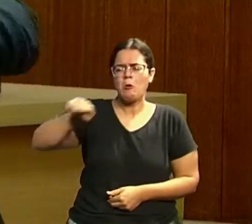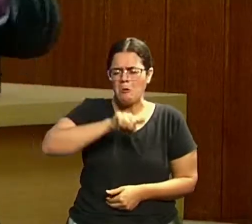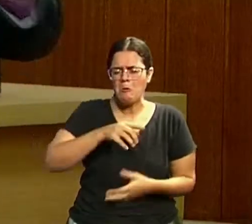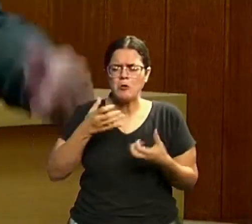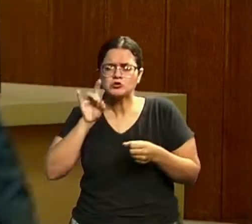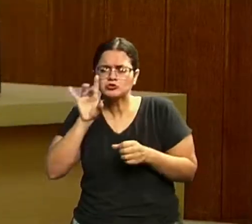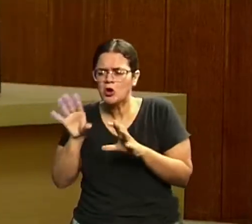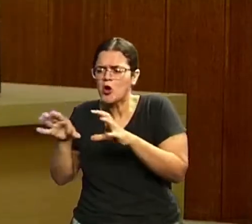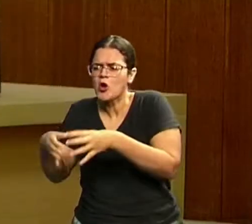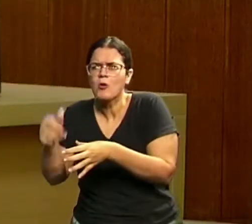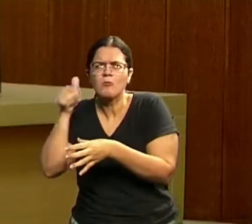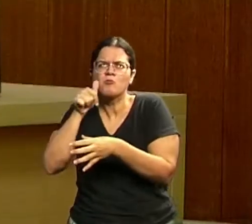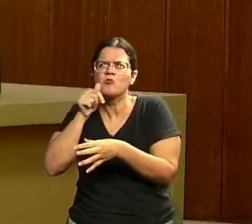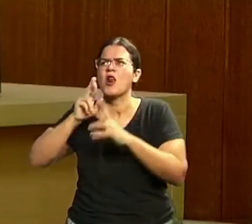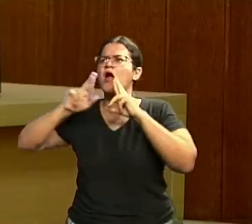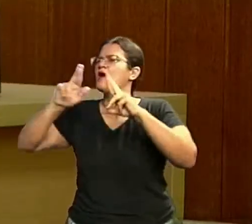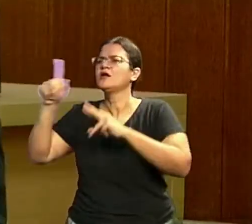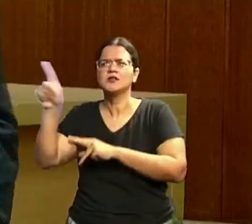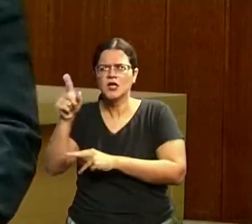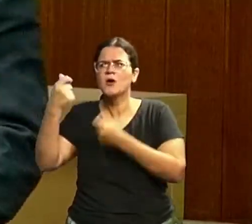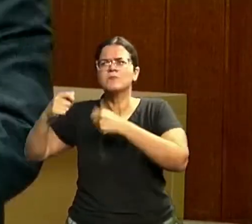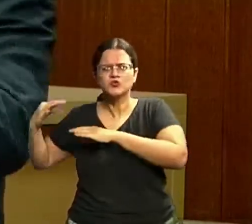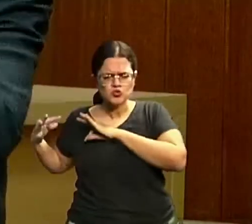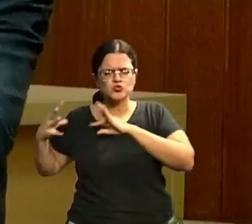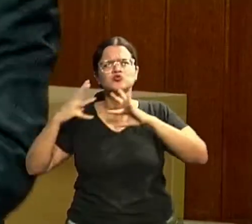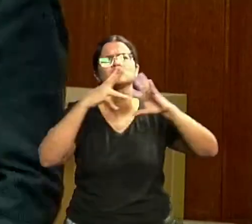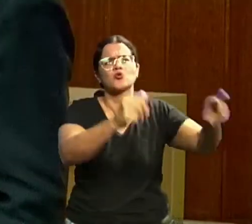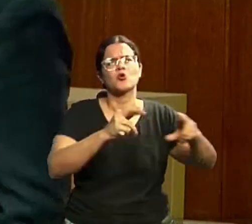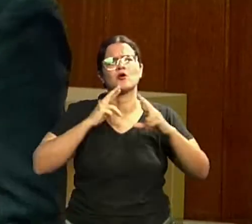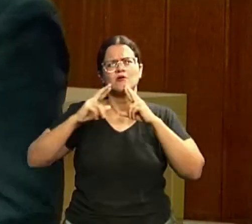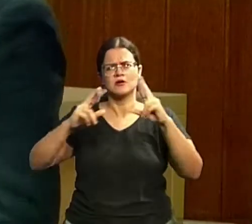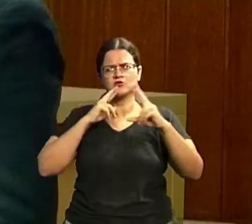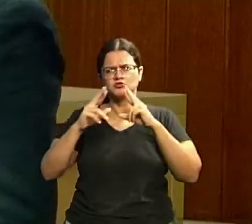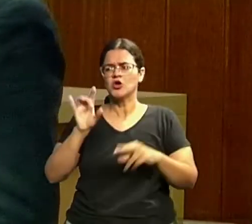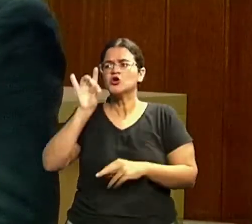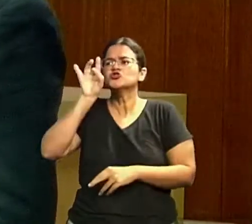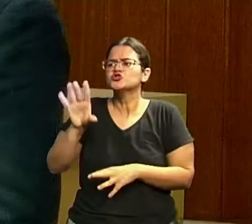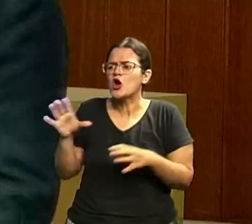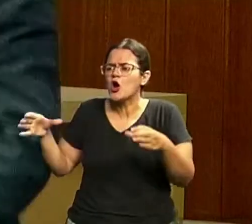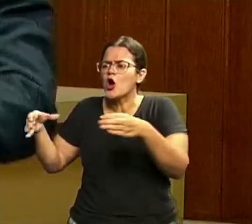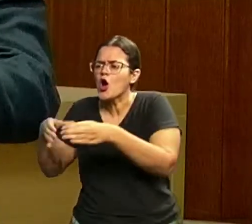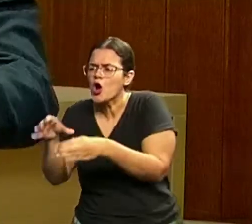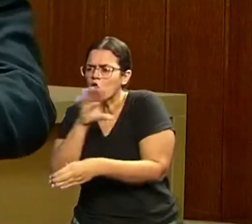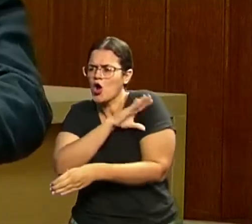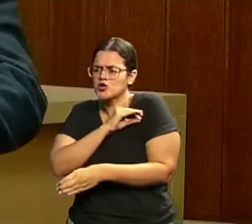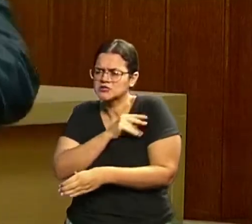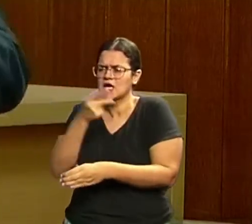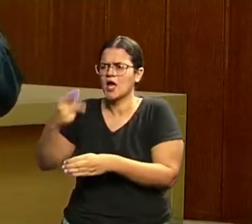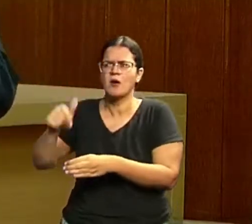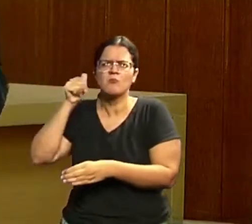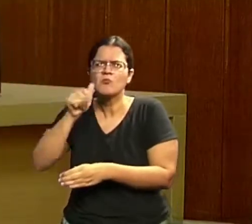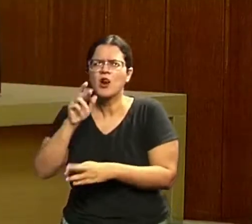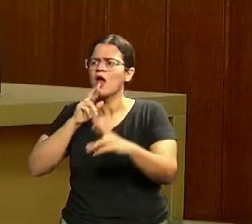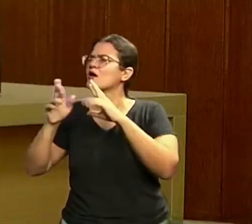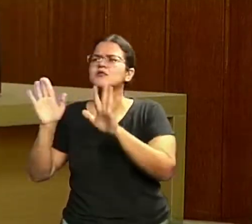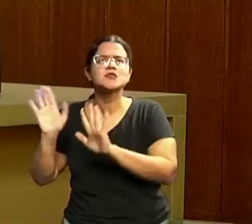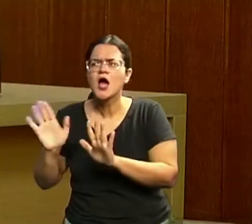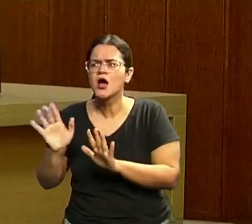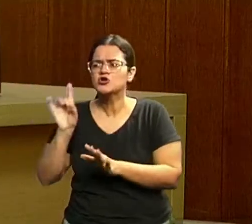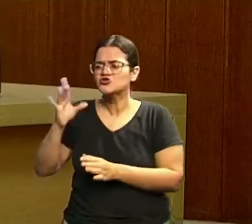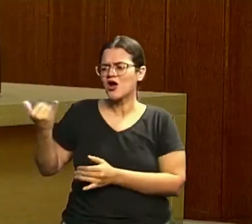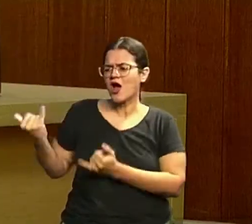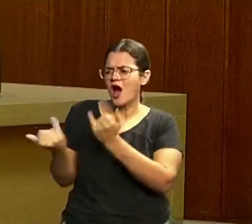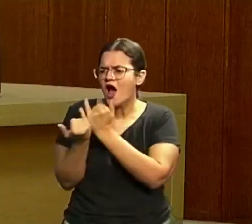somente dos coletivos femininos, não pode ser só do Conselho Estadual da Mulher, não pode ser somente entre